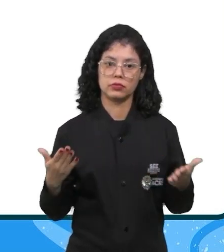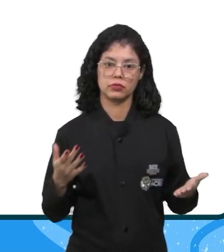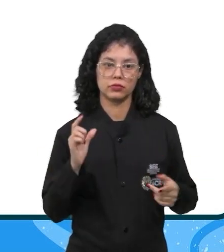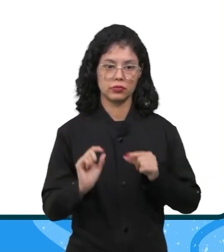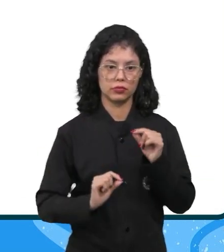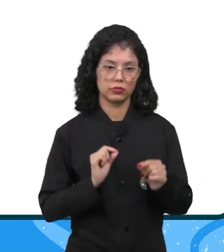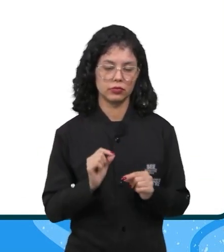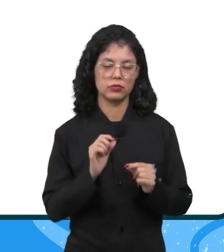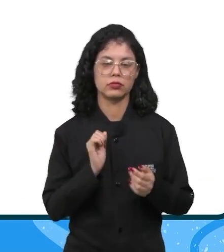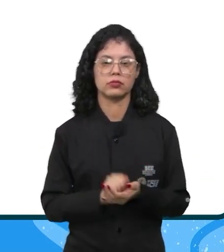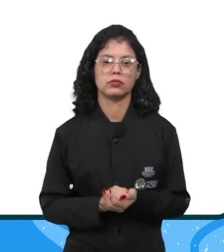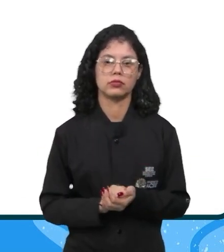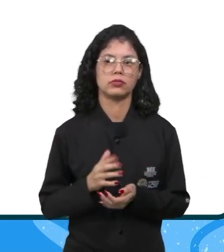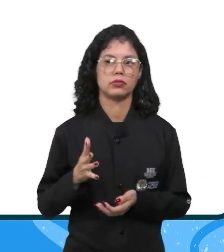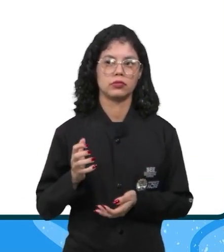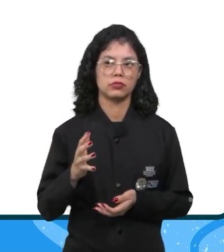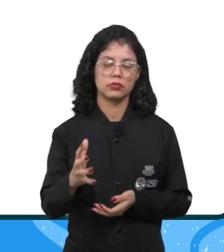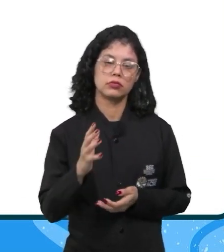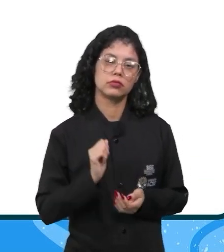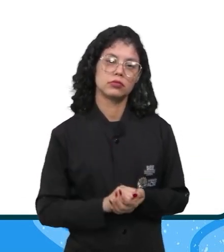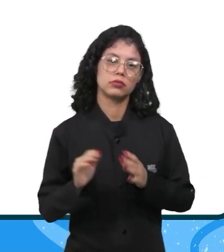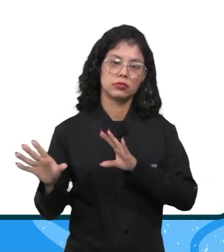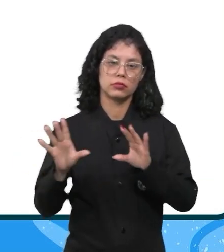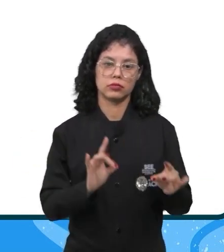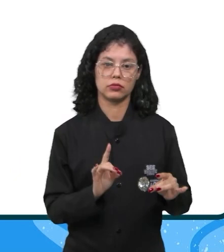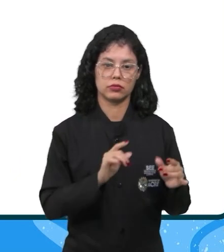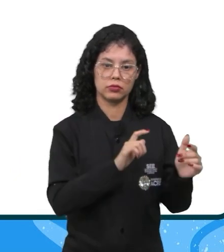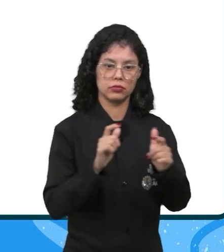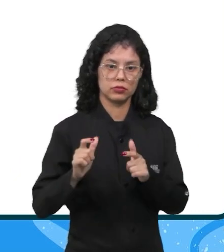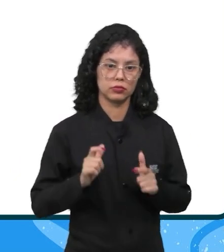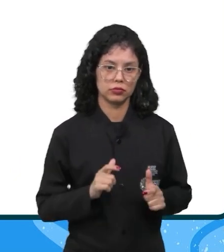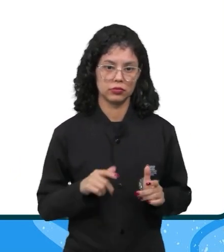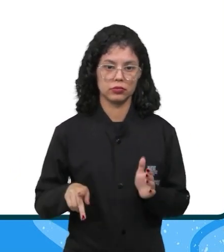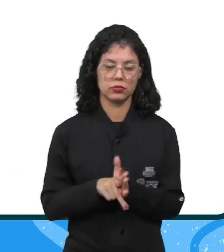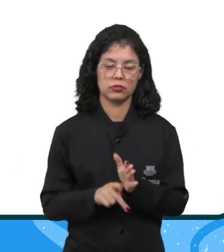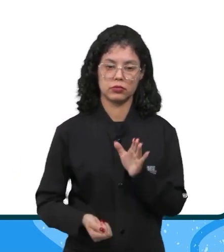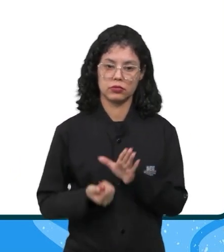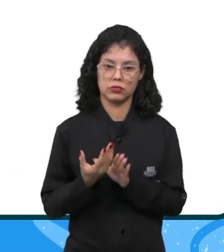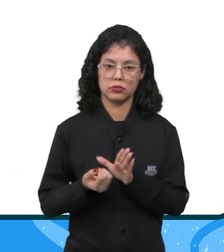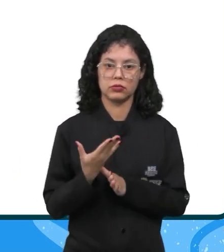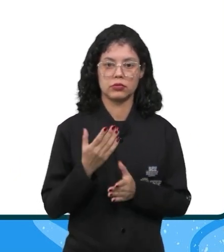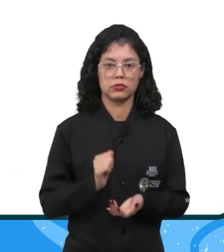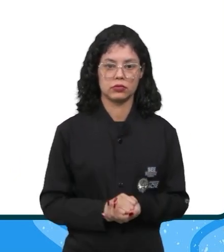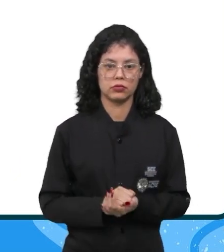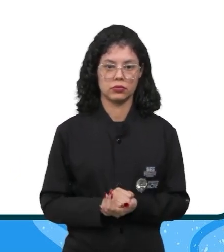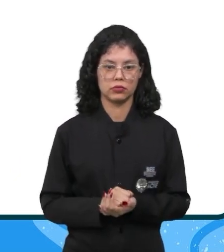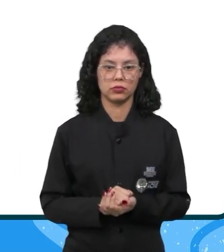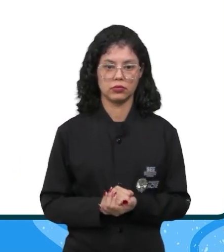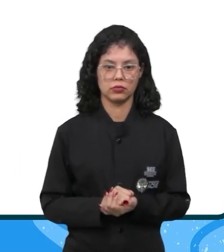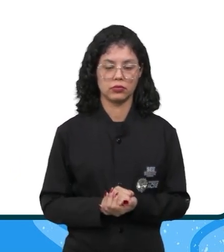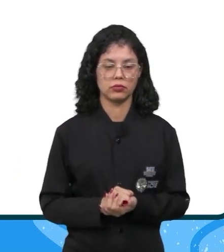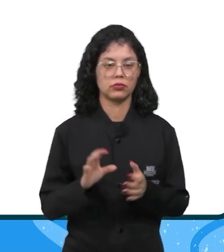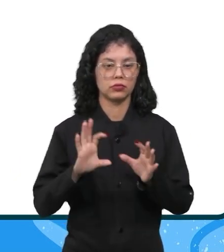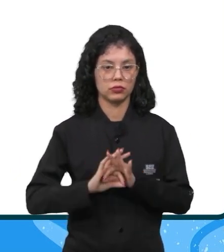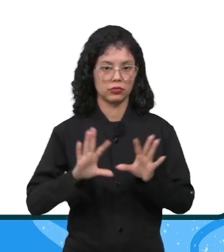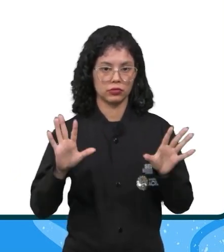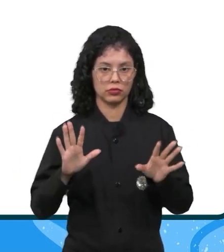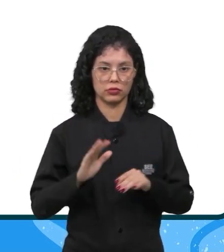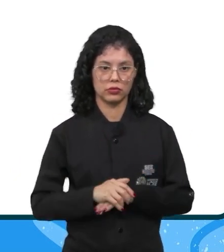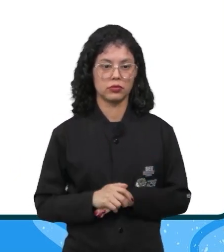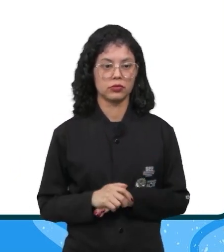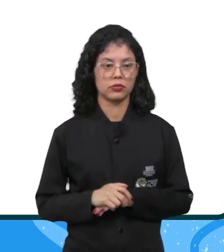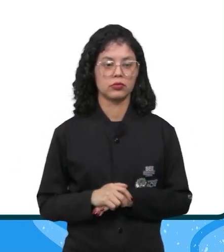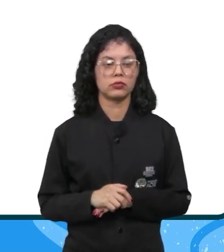experimento é que os micro-organismos, eles vêm ali do ambiente e não se originam de forma espontânea. Então, esse daí